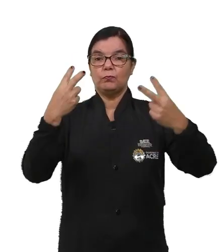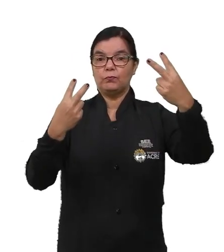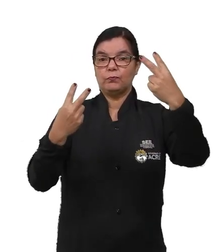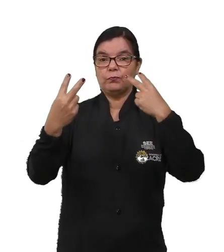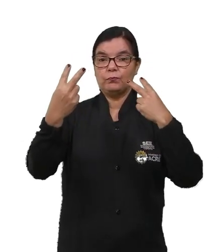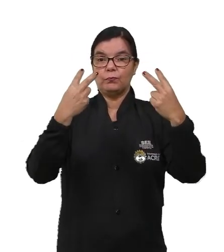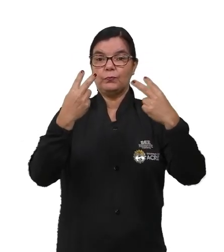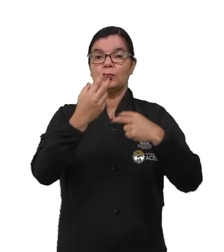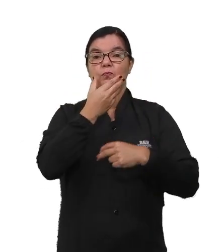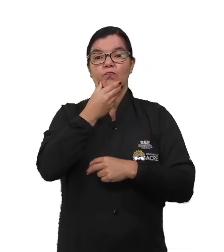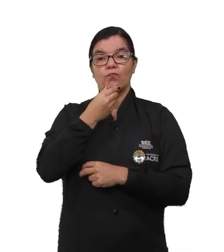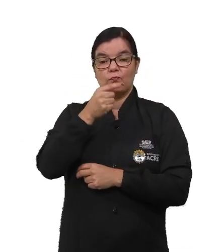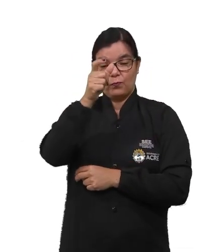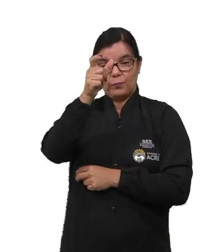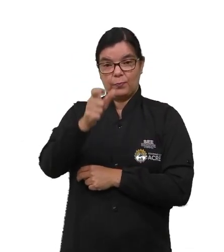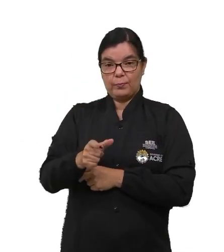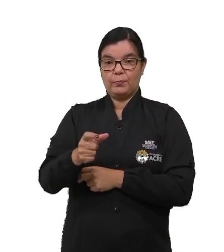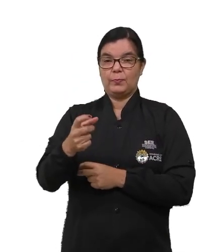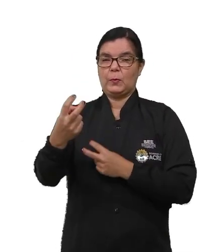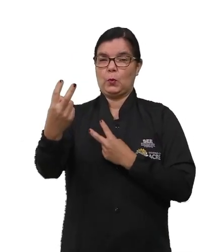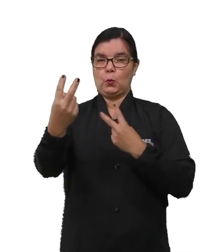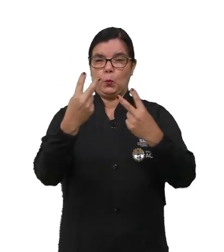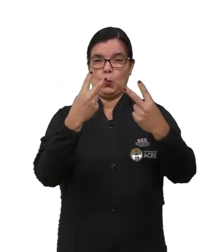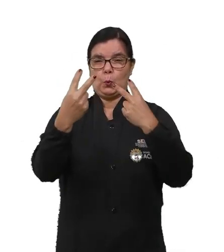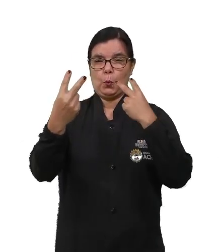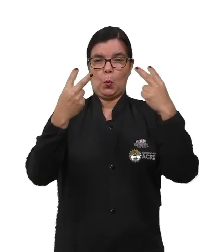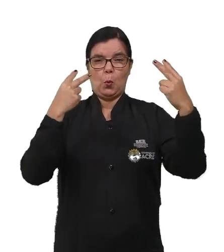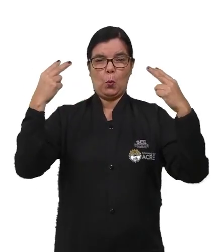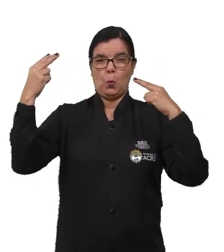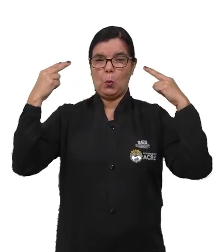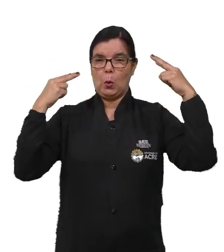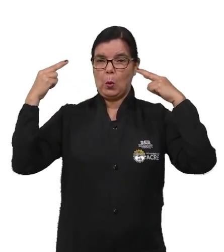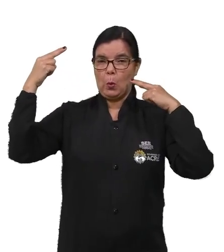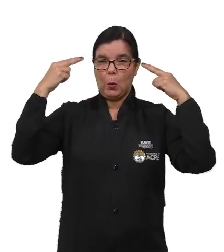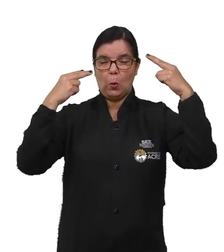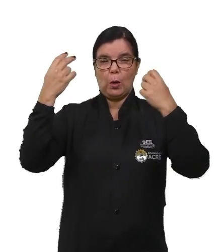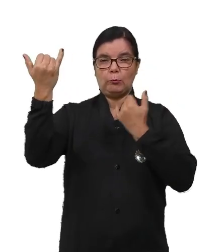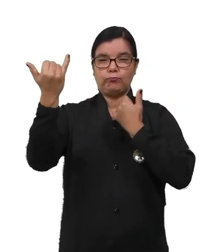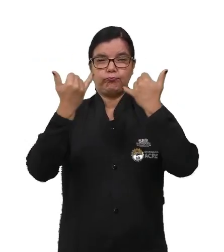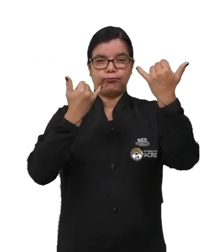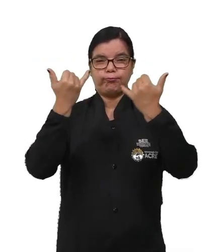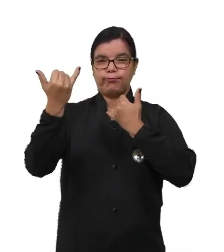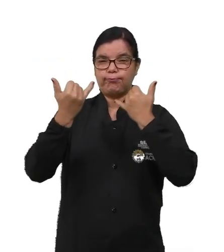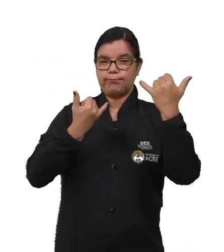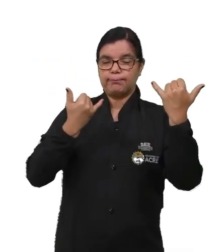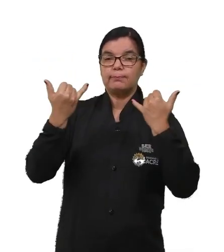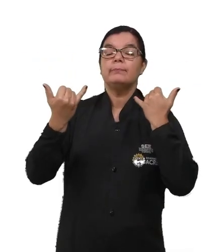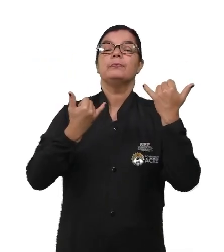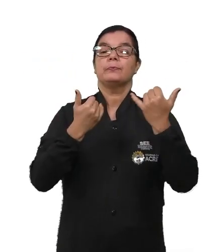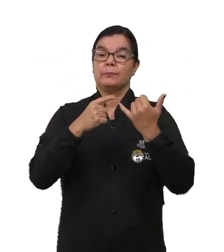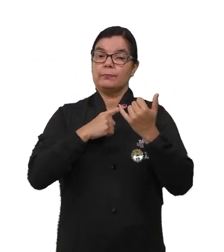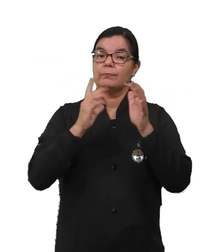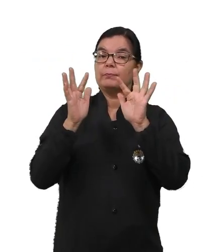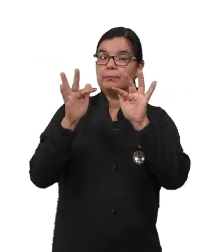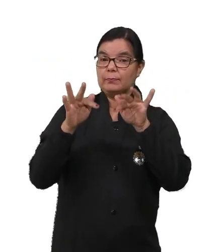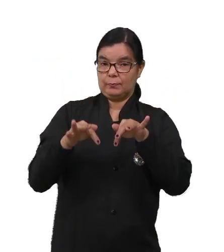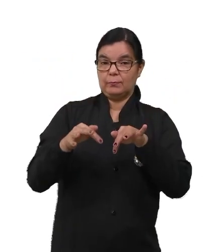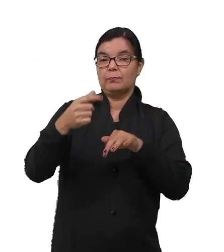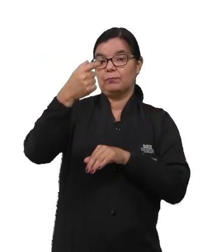o rapazinho, né, sendo bombardeado com essas informações, que terão como